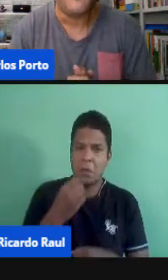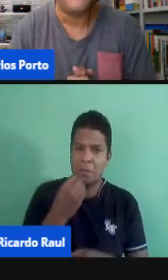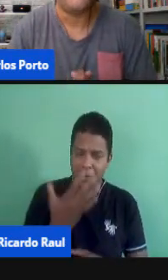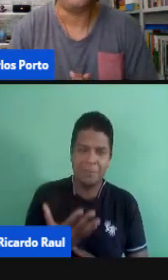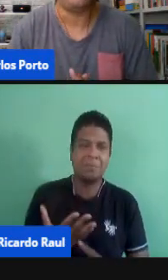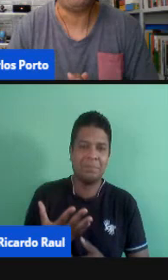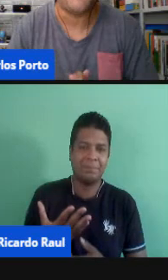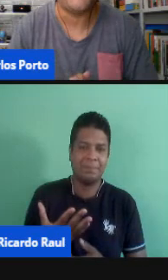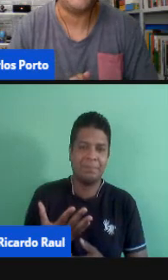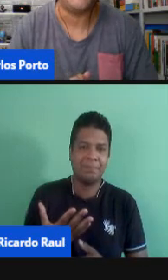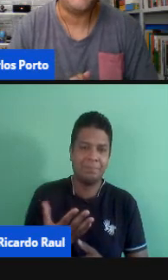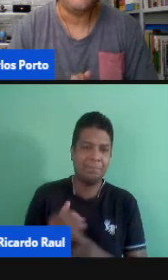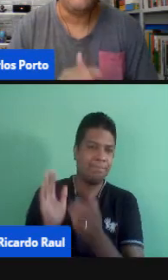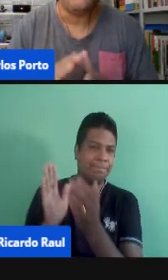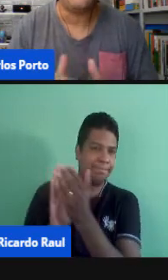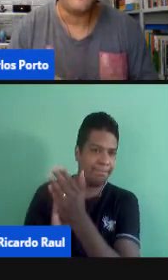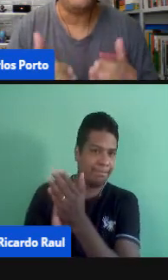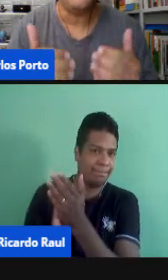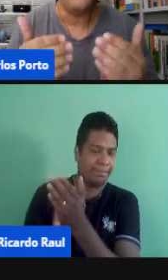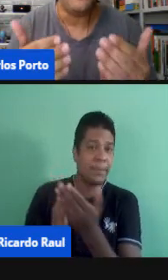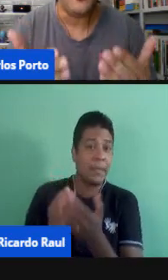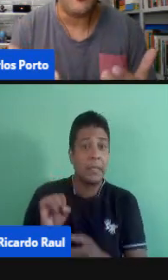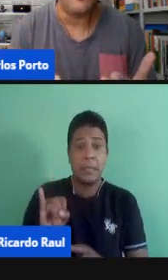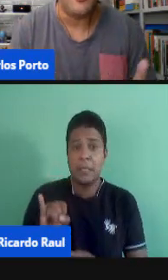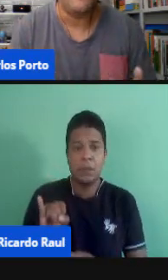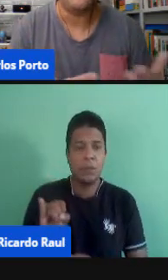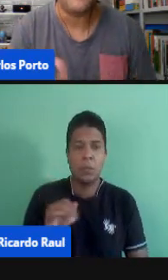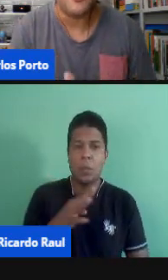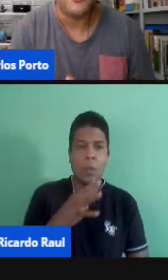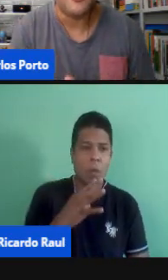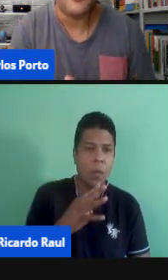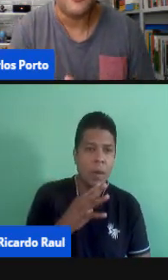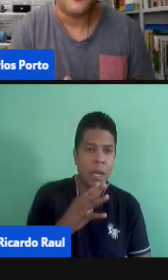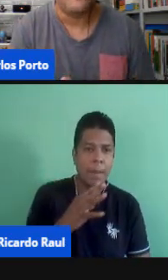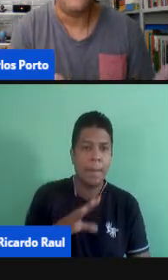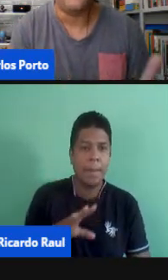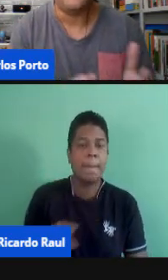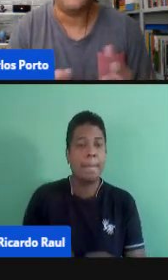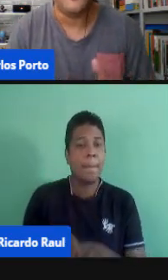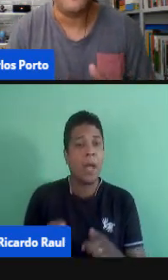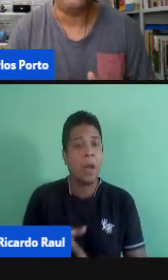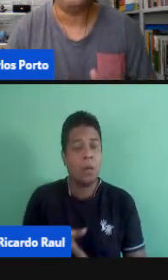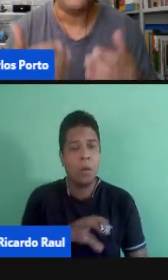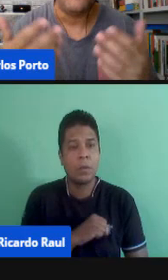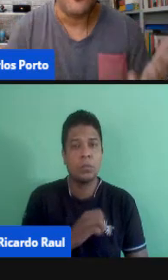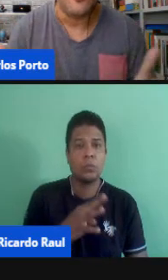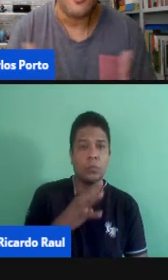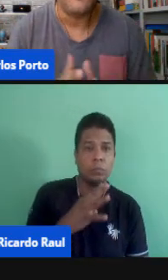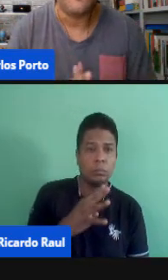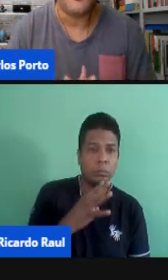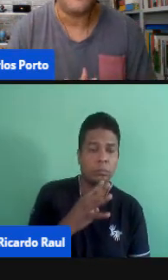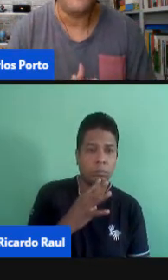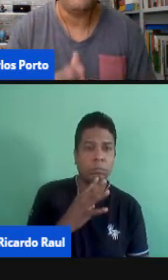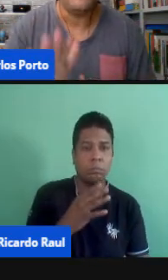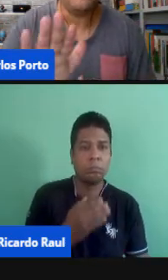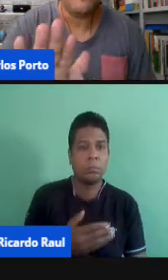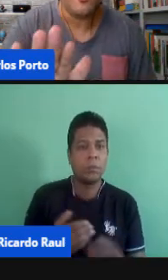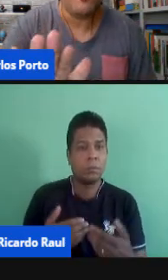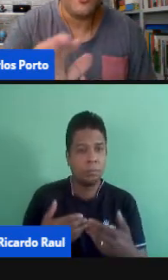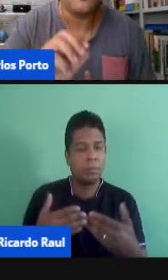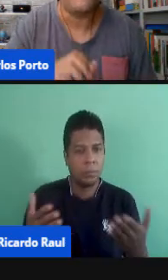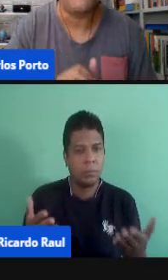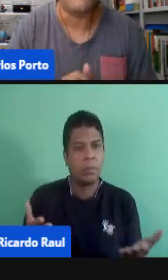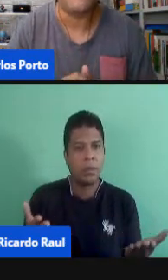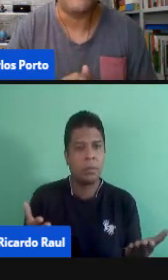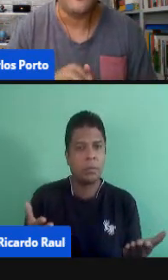representado na nossa fala. Se você ainda não conhece e gostaria de conhecê-lo, nós estamos abertamente, não